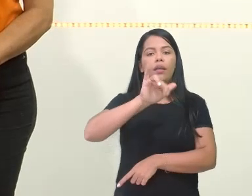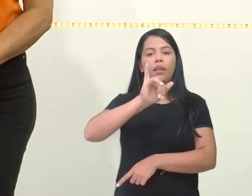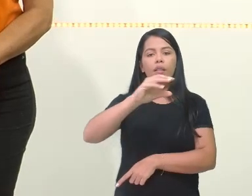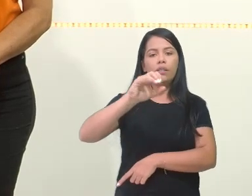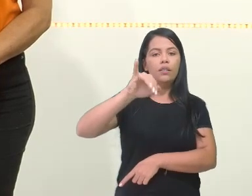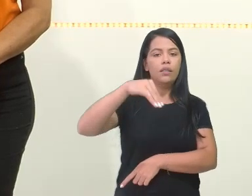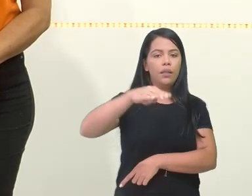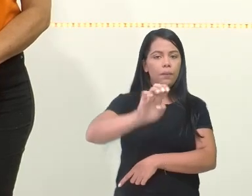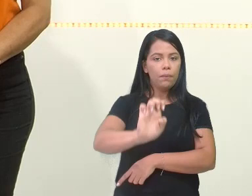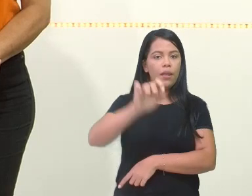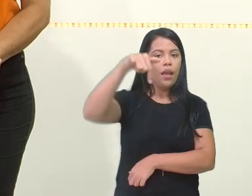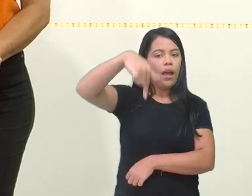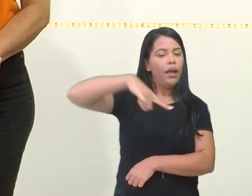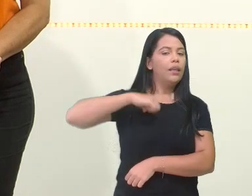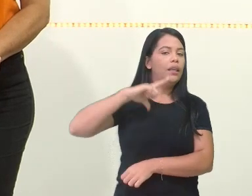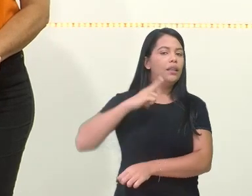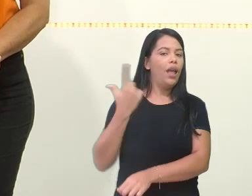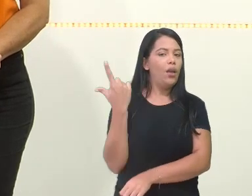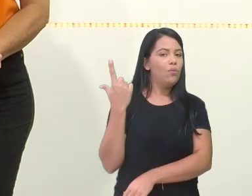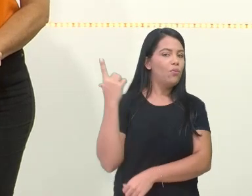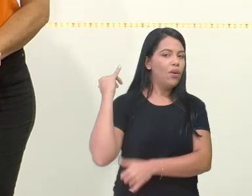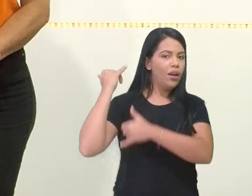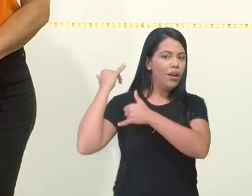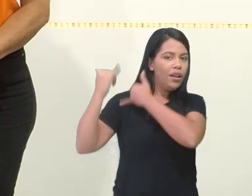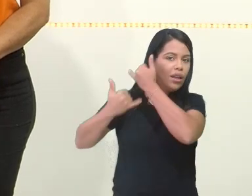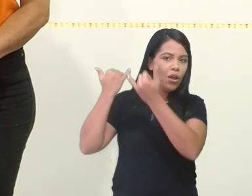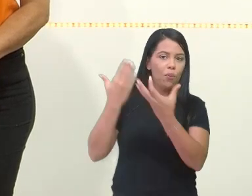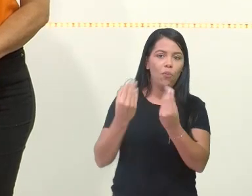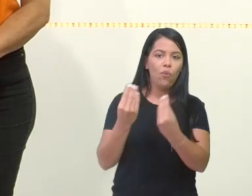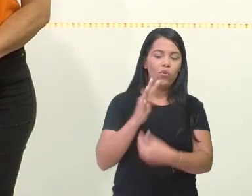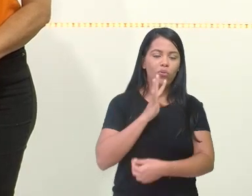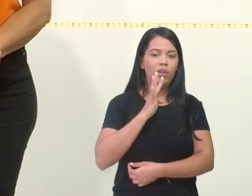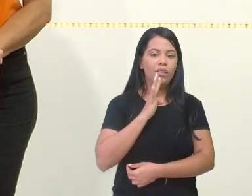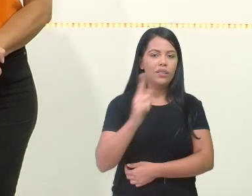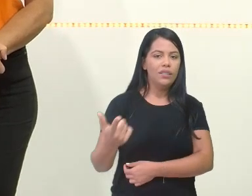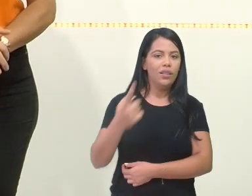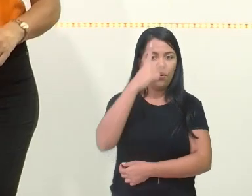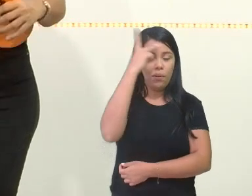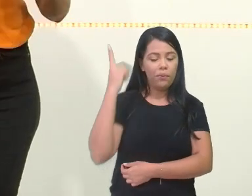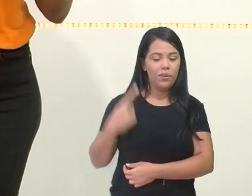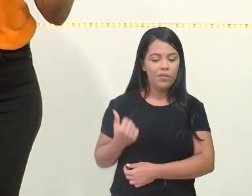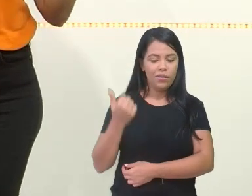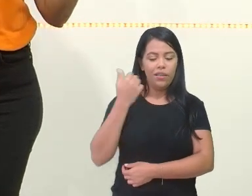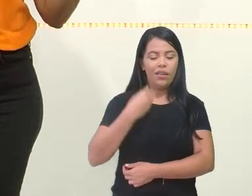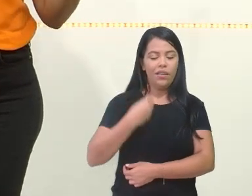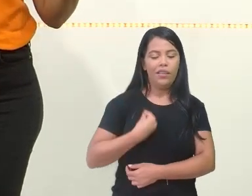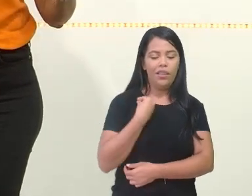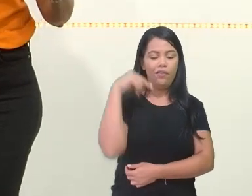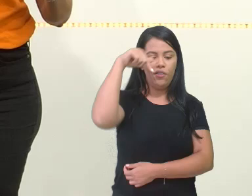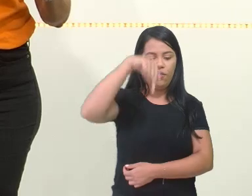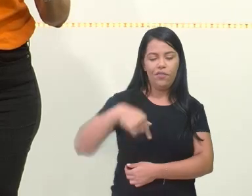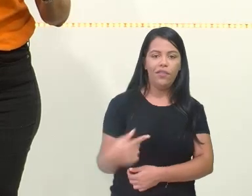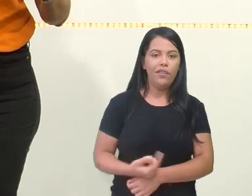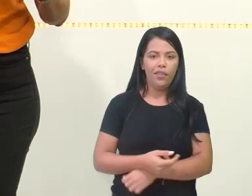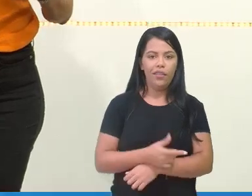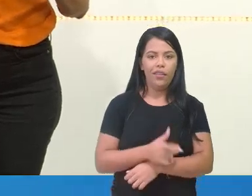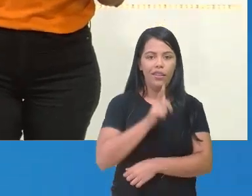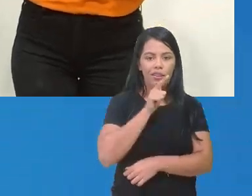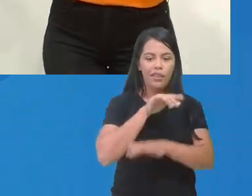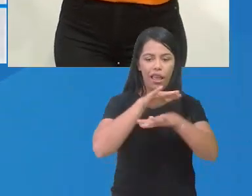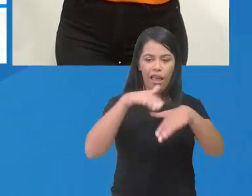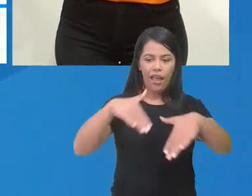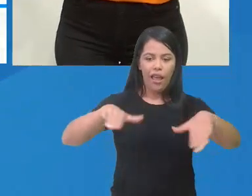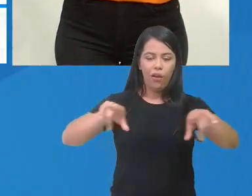muito conhecida. É a lenda de quem? Que vive nas águas também, que são bem sedutoras e que atraem